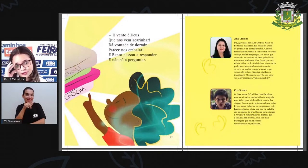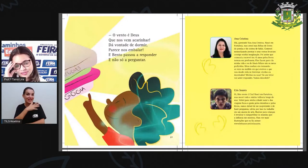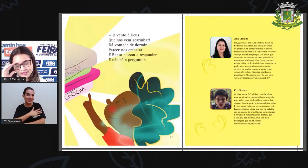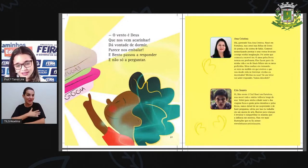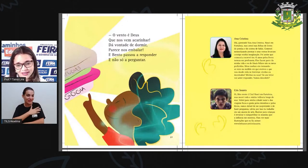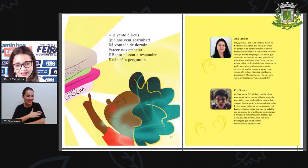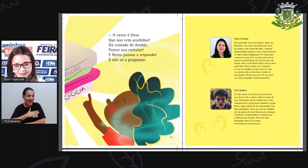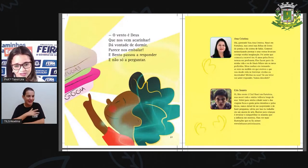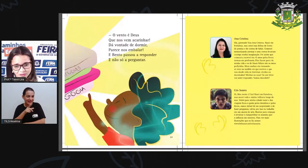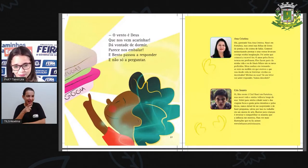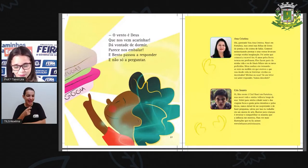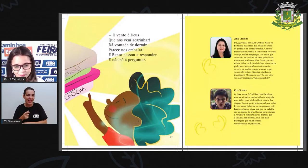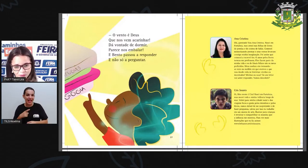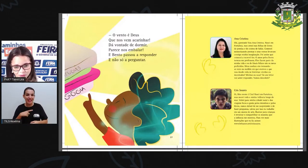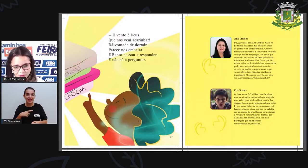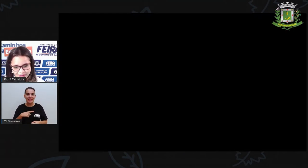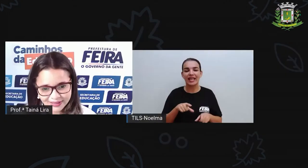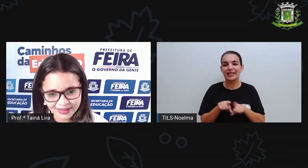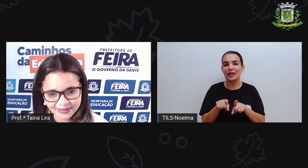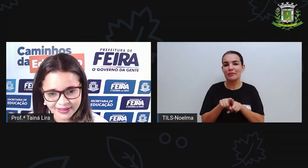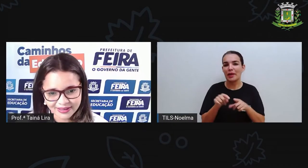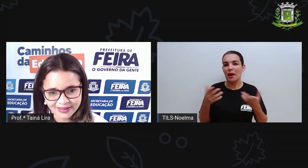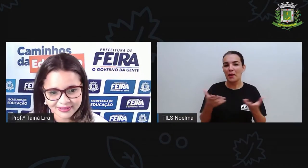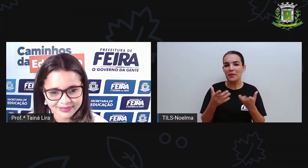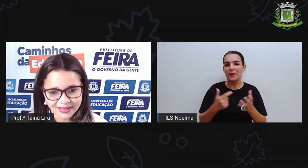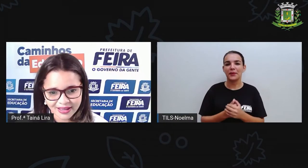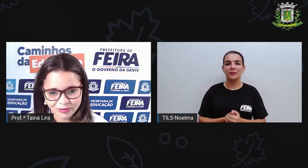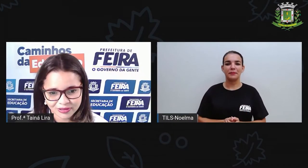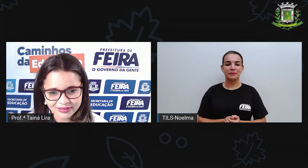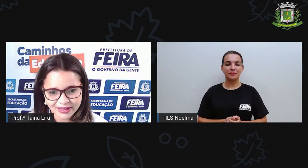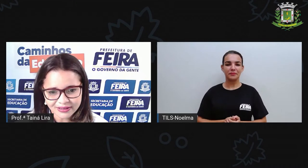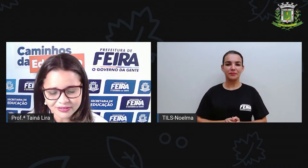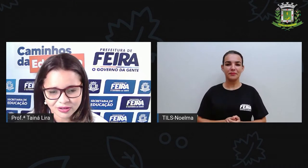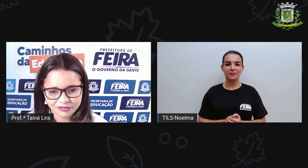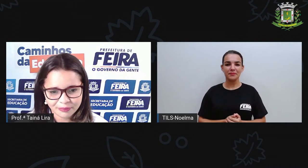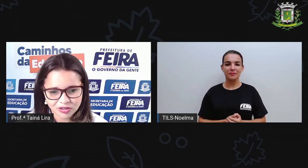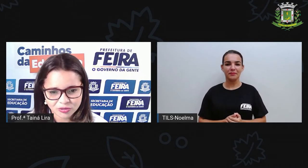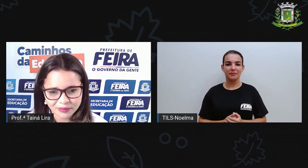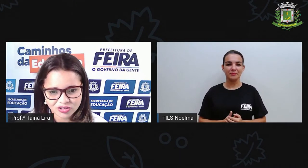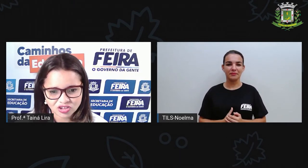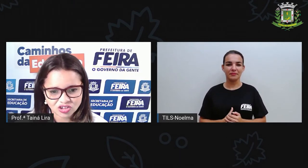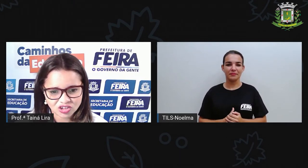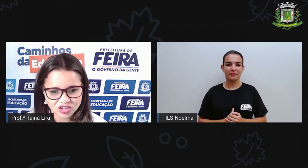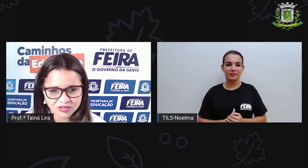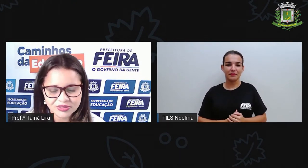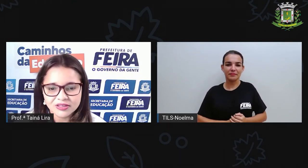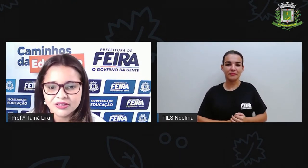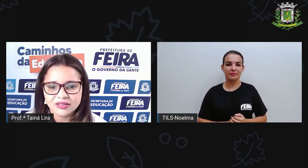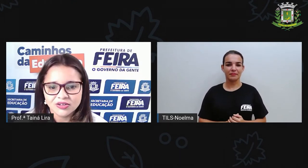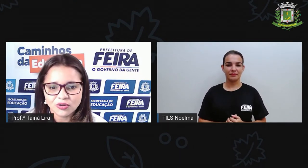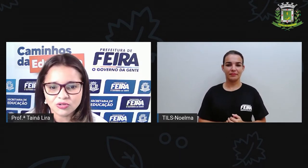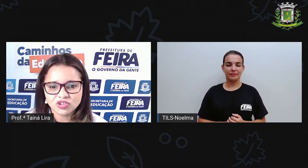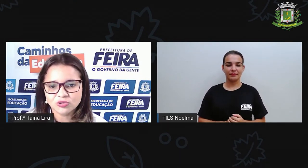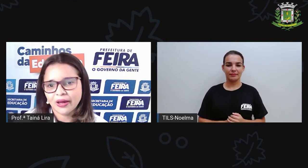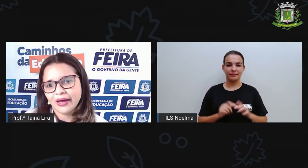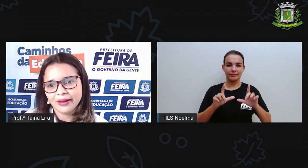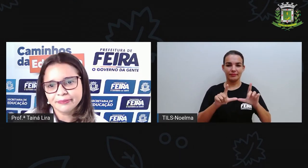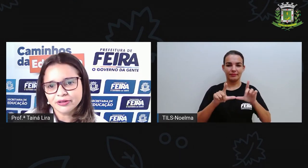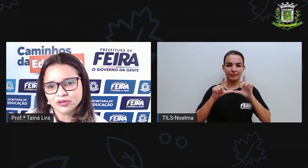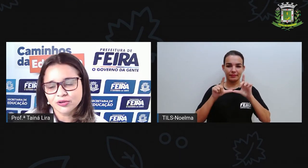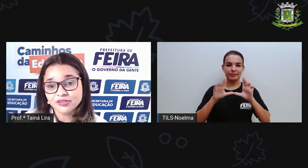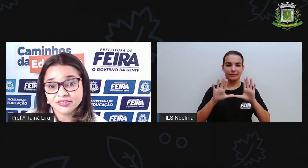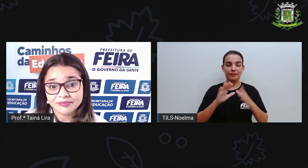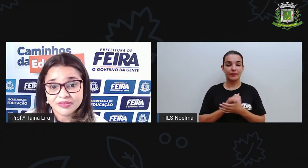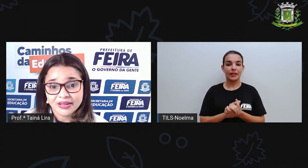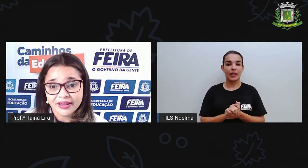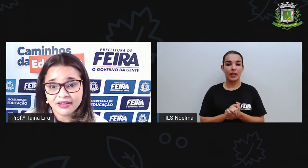Pró trouxe. Deixa a Pró colocar lá na aula, tá? Novamente para a gente continuar. A